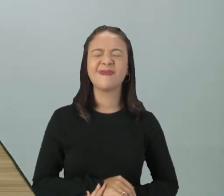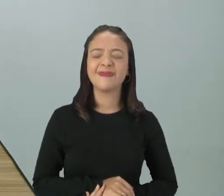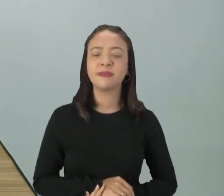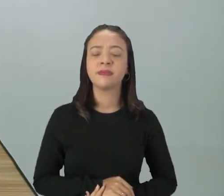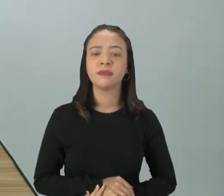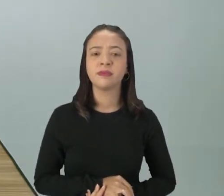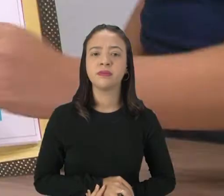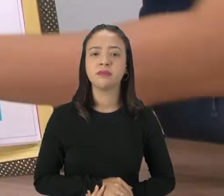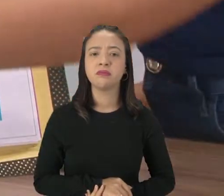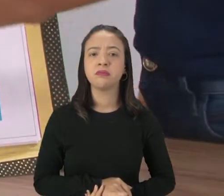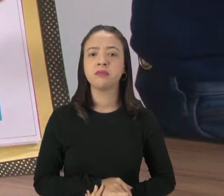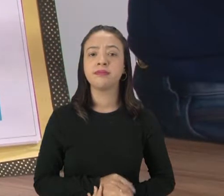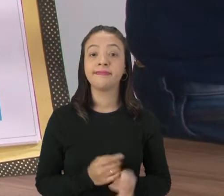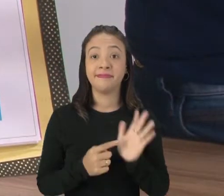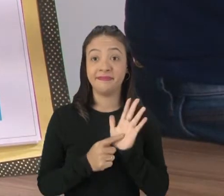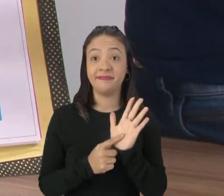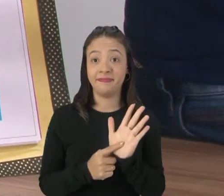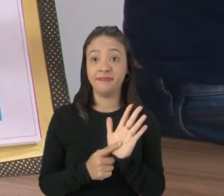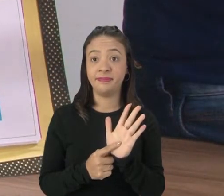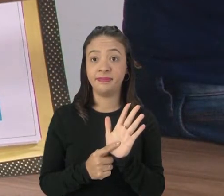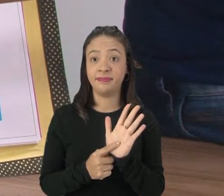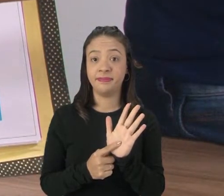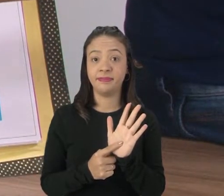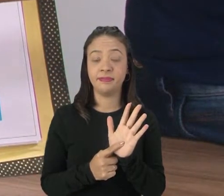às opções.